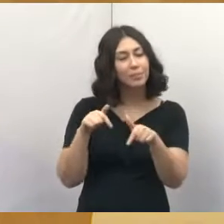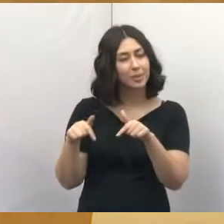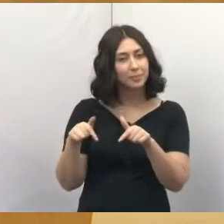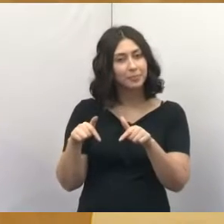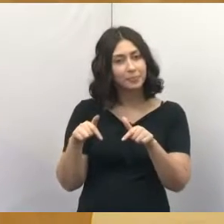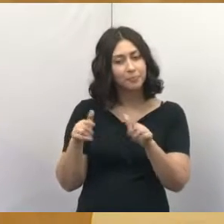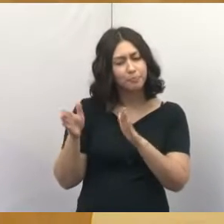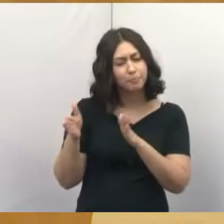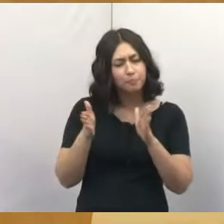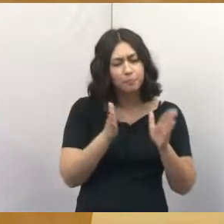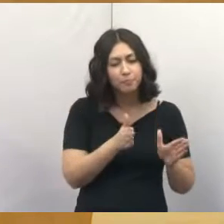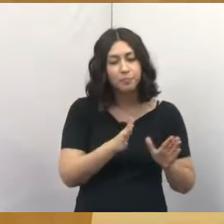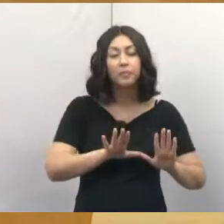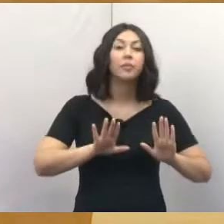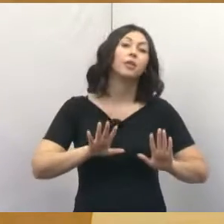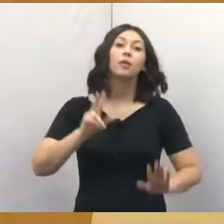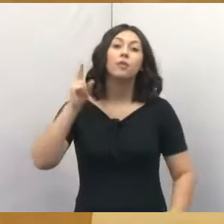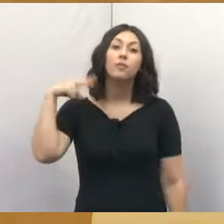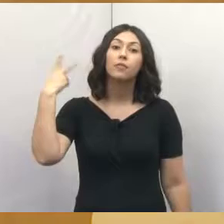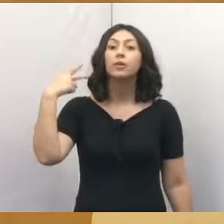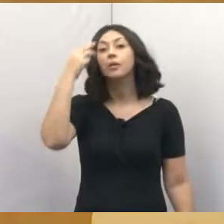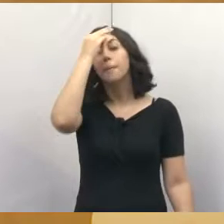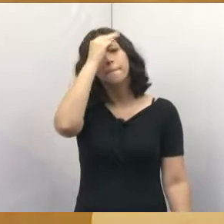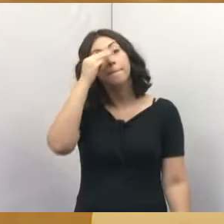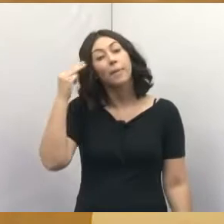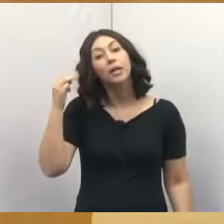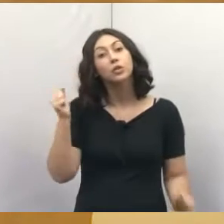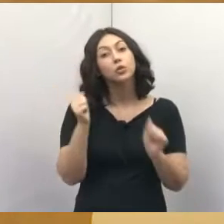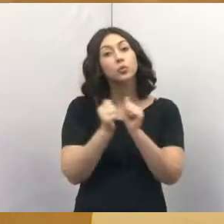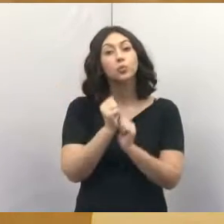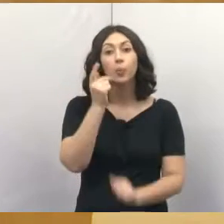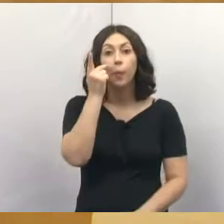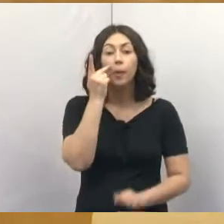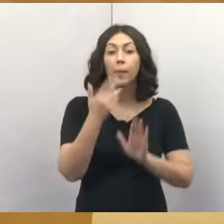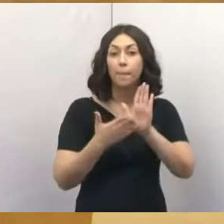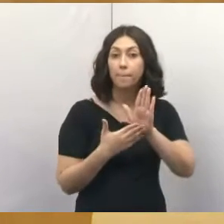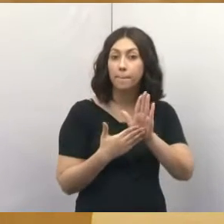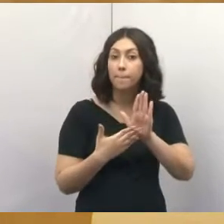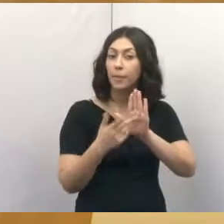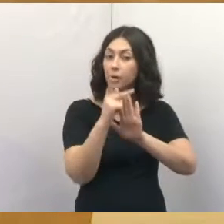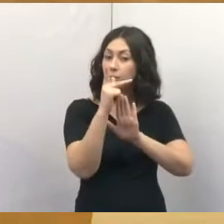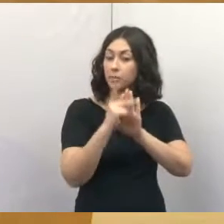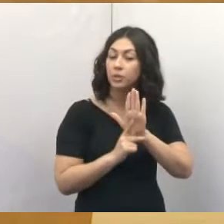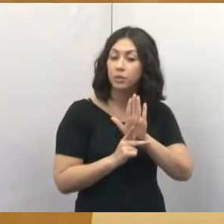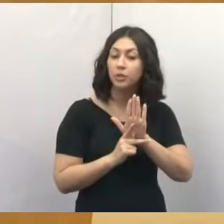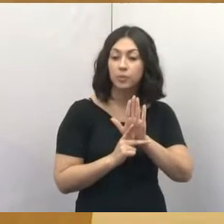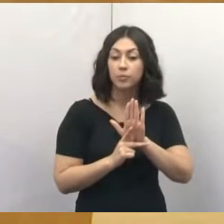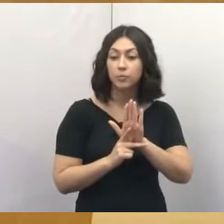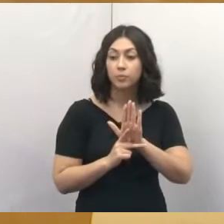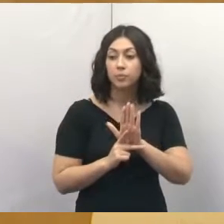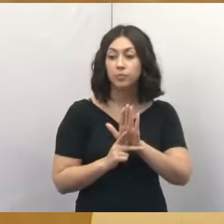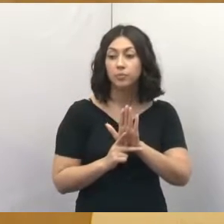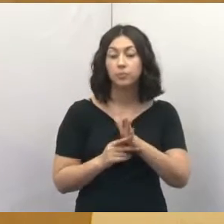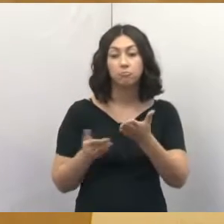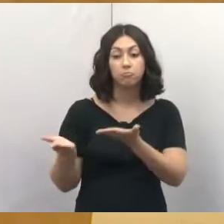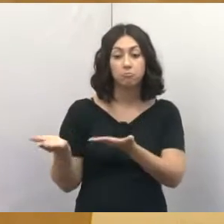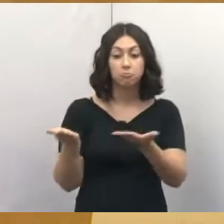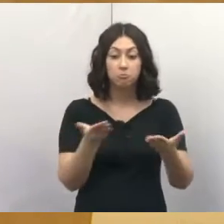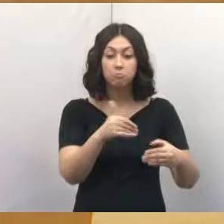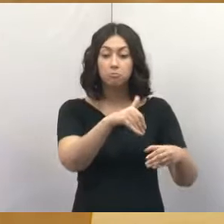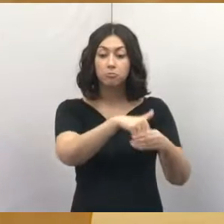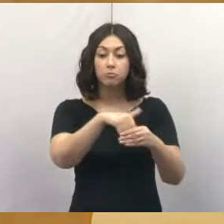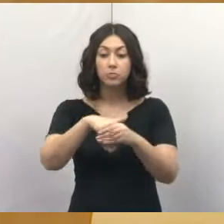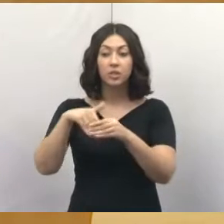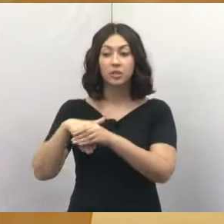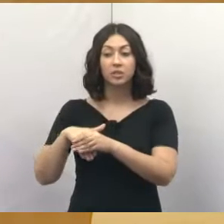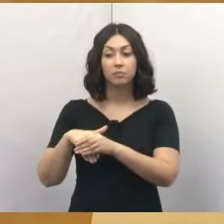Municipal. E a vereadora Maria Amélia e o vereador Paulinho propõem esse projeto, não é? E submete aqui a aprovação.